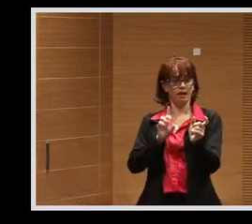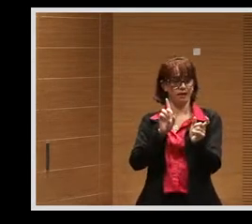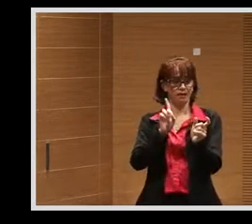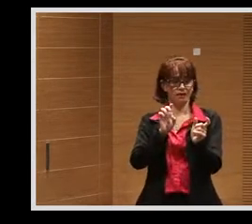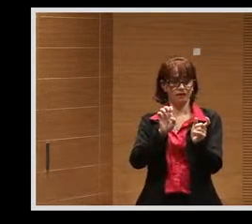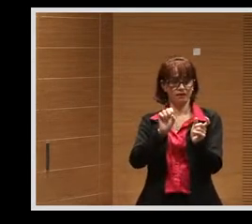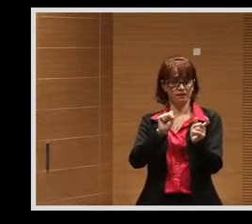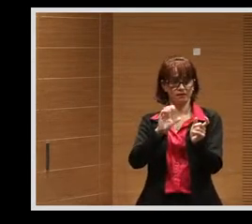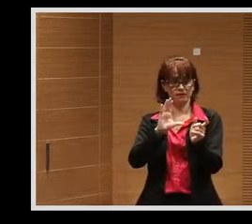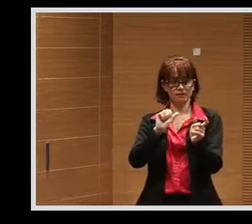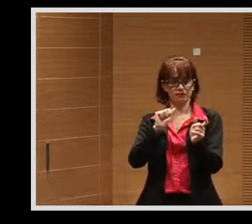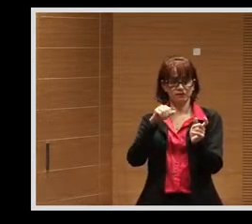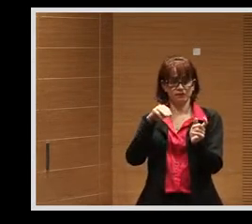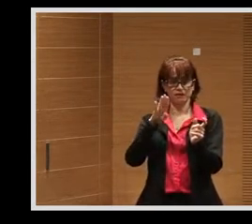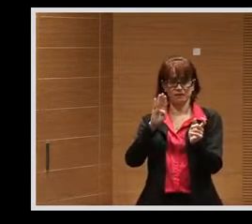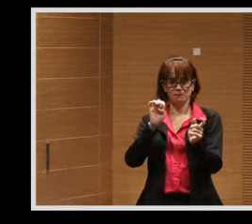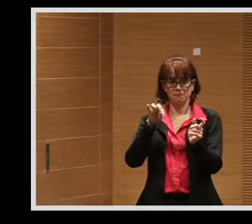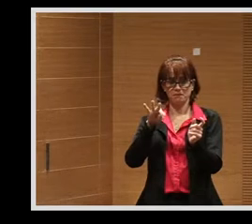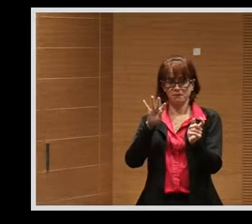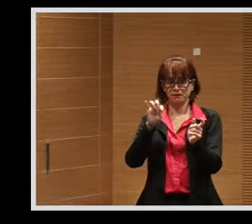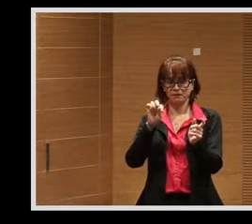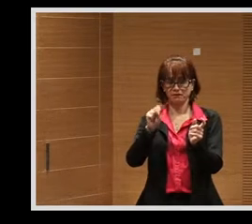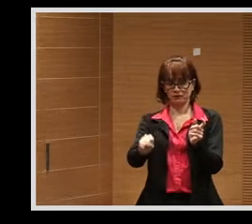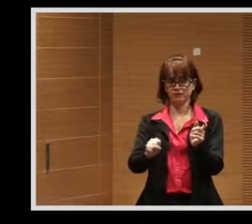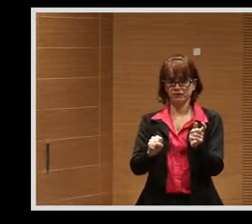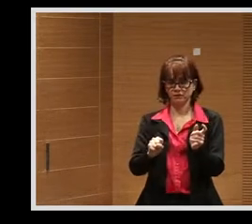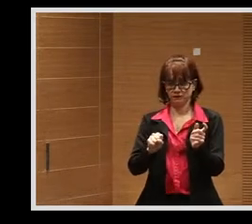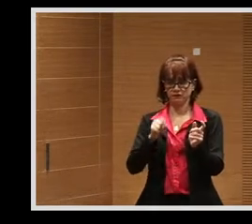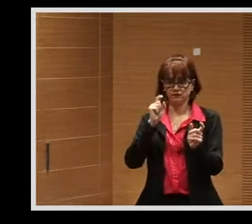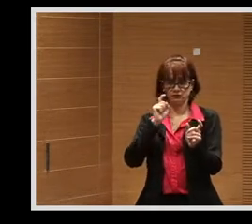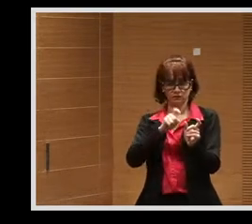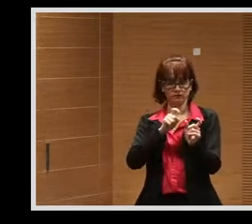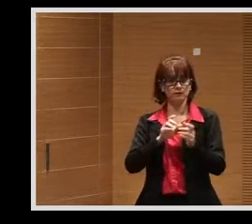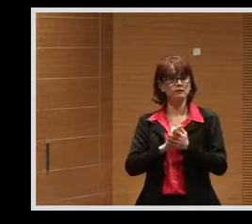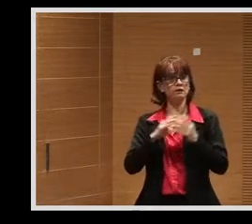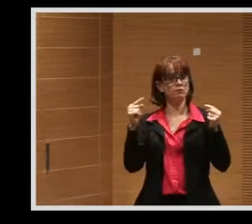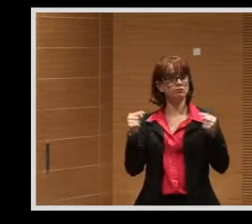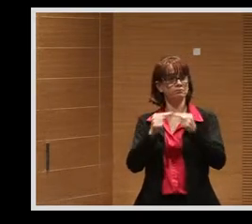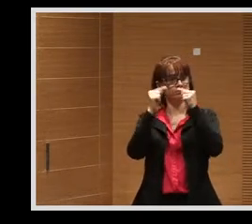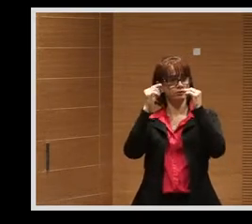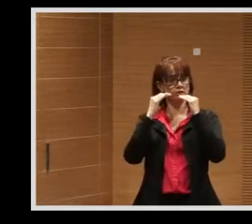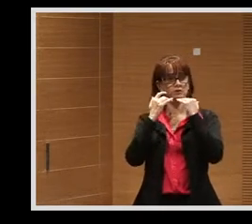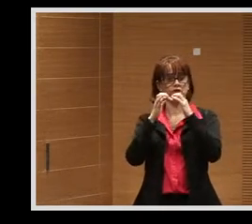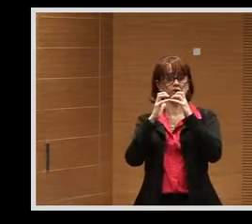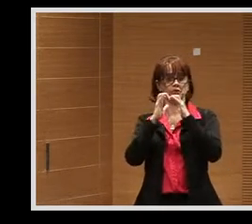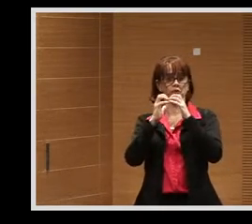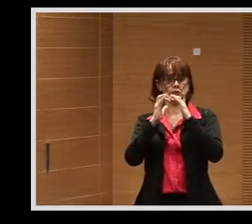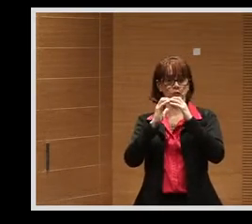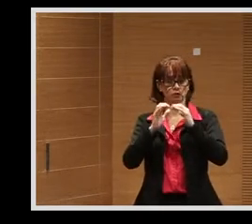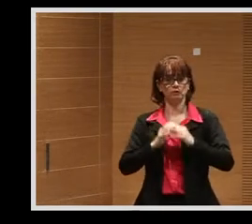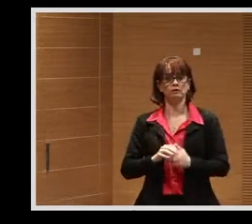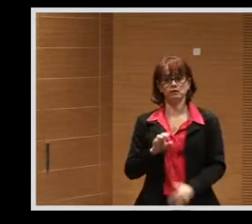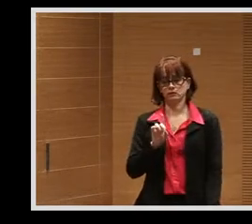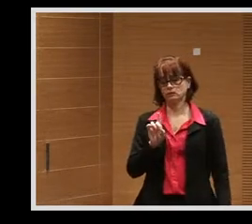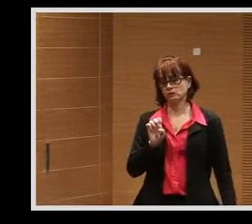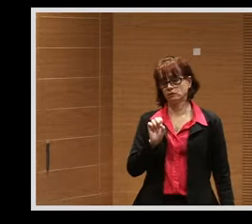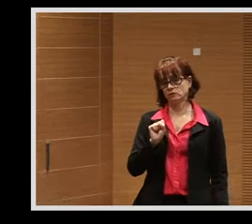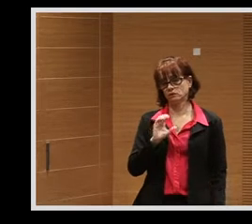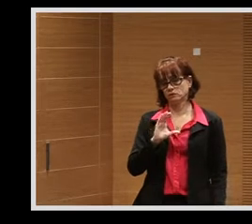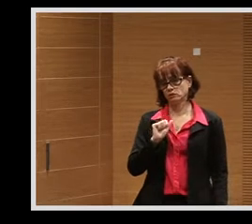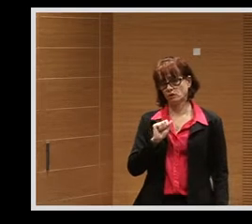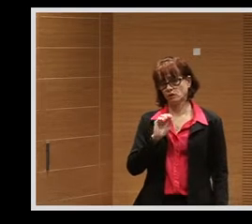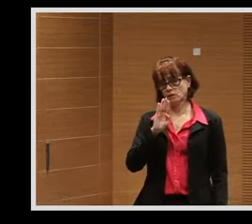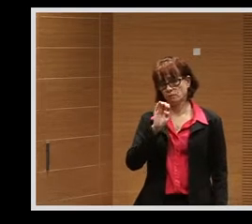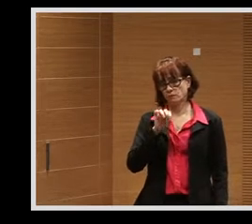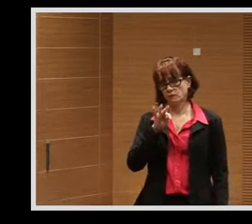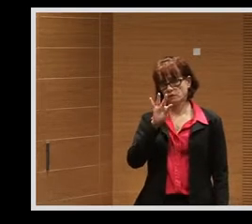Né? Então, eu usei esse termo. São remetidos à neurologia os descabentes, ou sejam